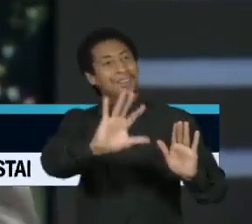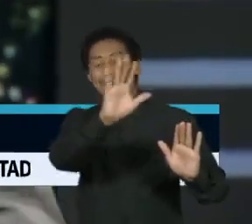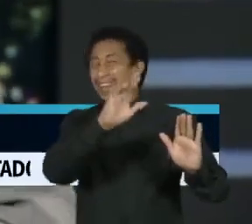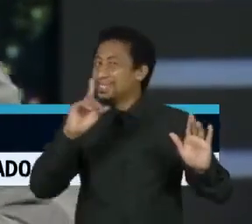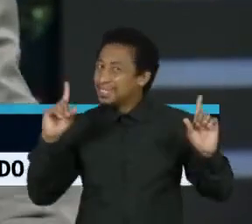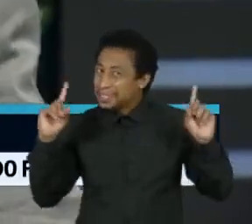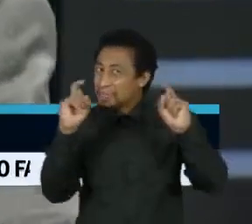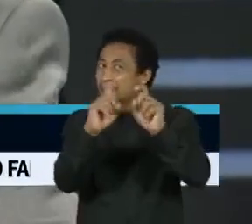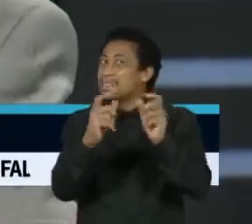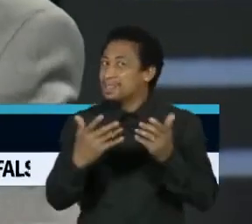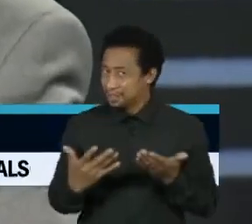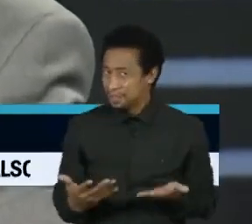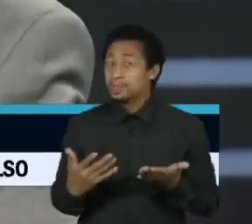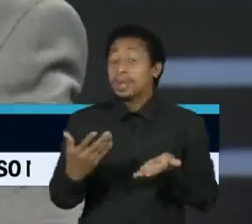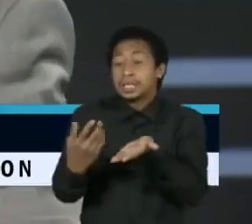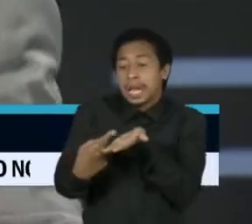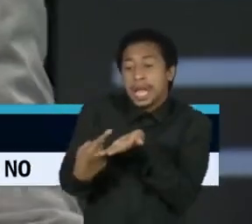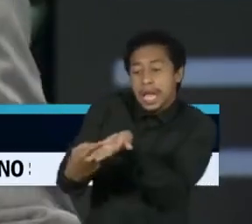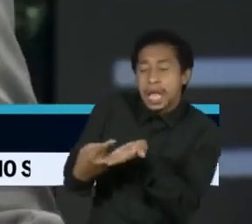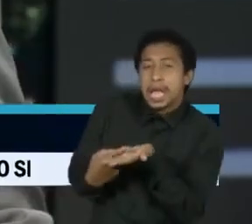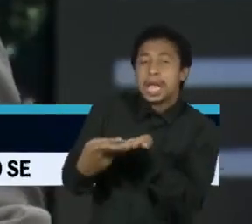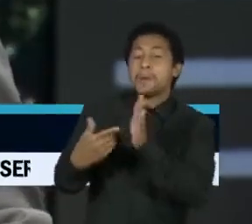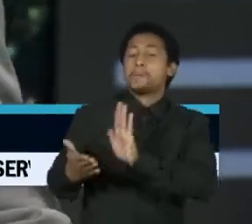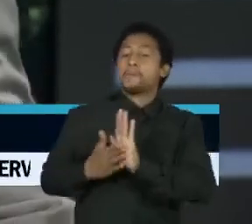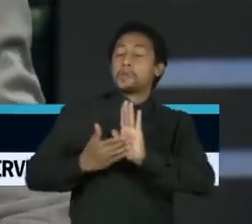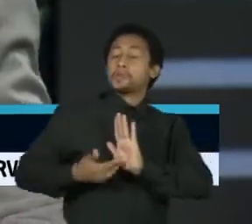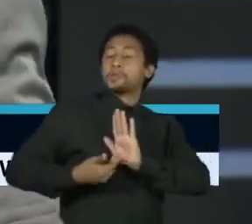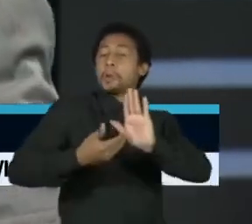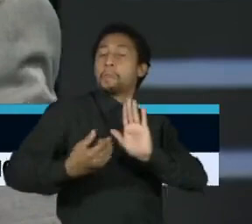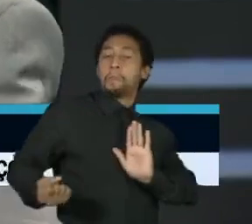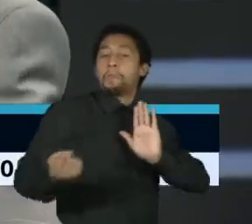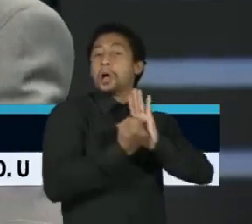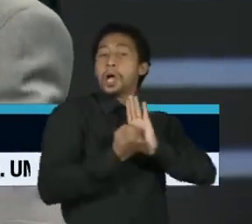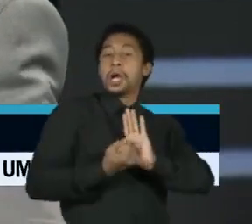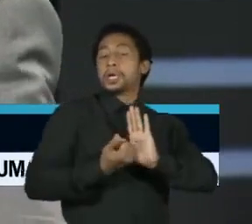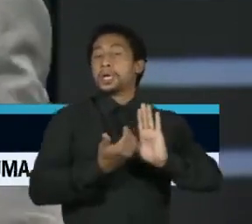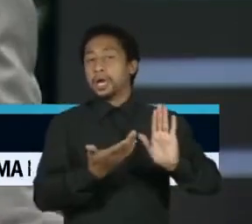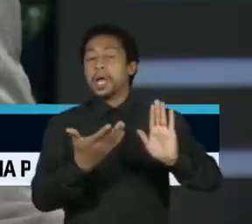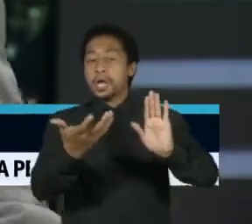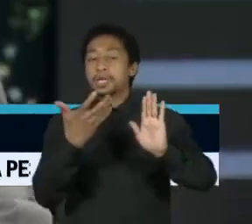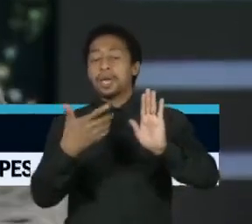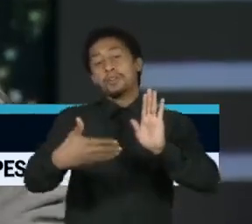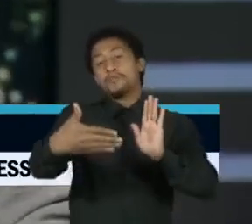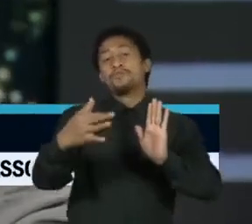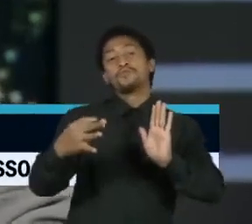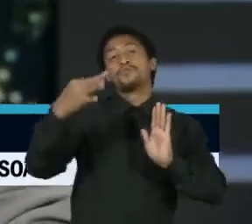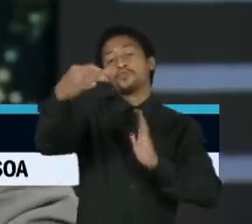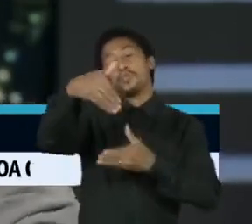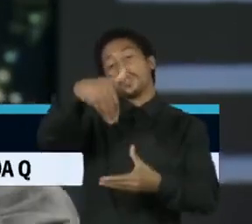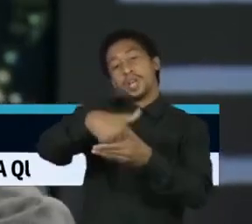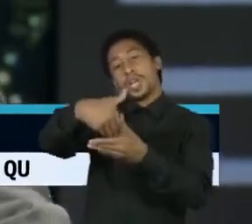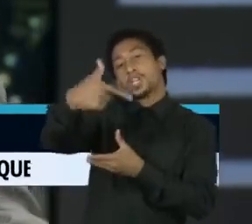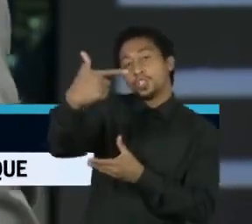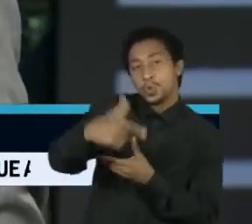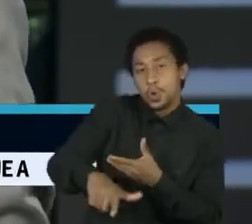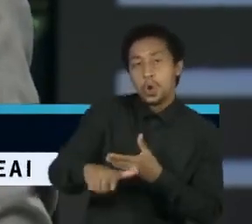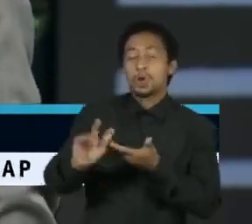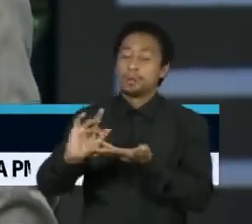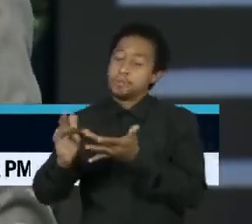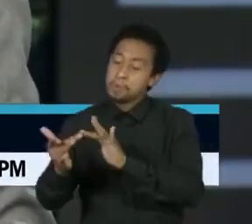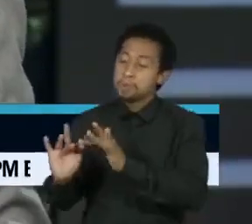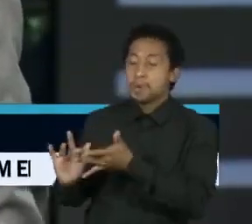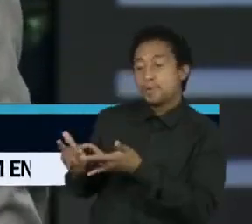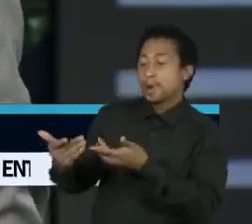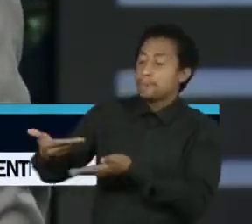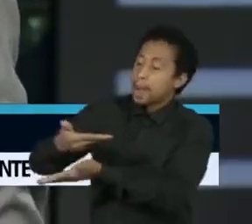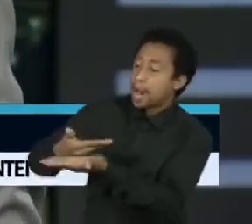grupos fisiológicos, deixar sua marca, seja ela ideológica, para garantir reeleição, montar rede de influência